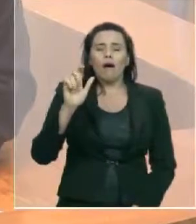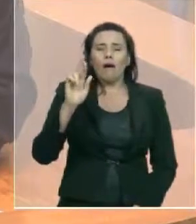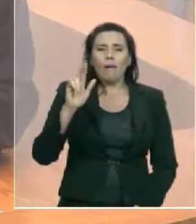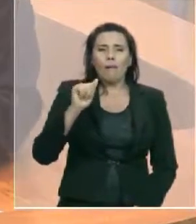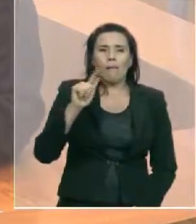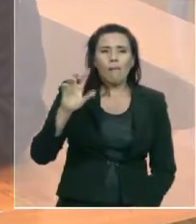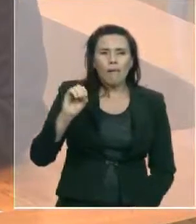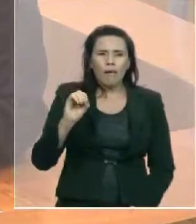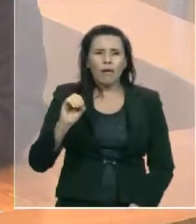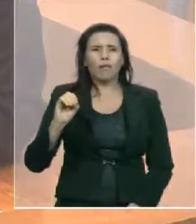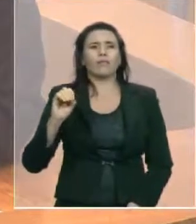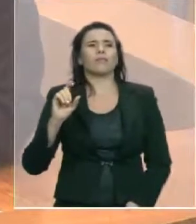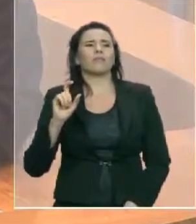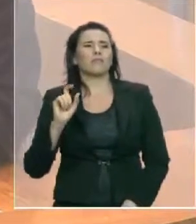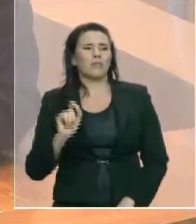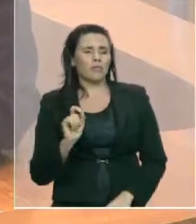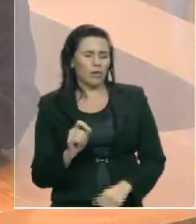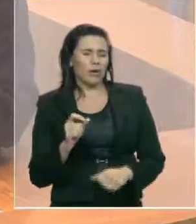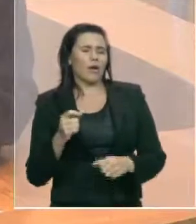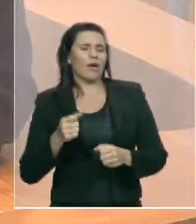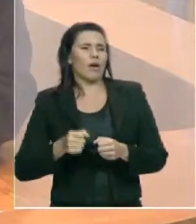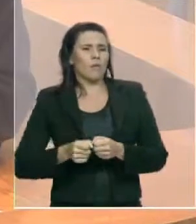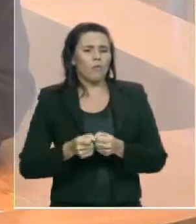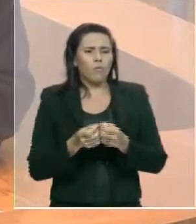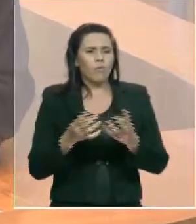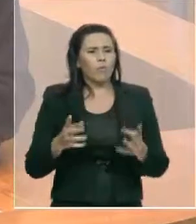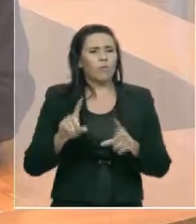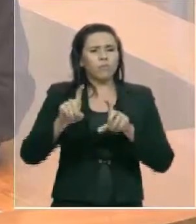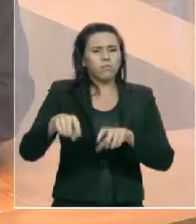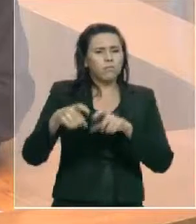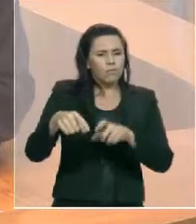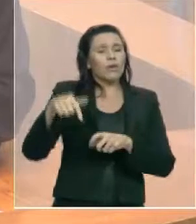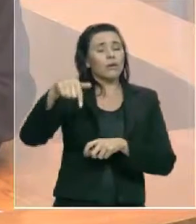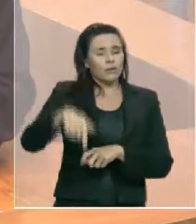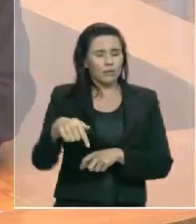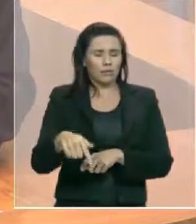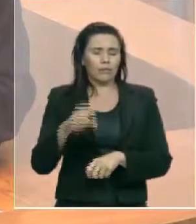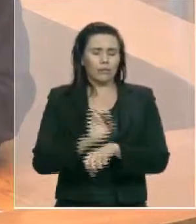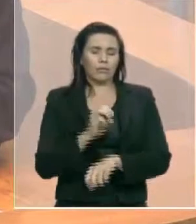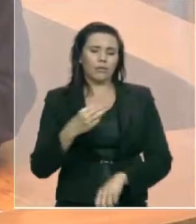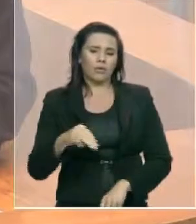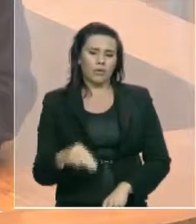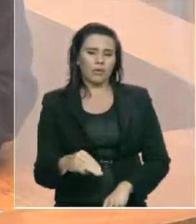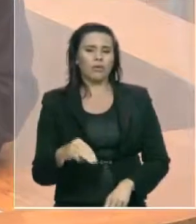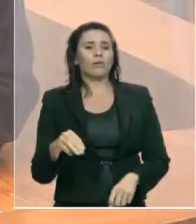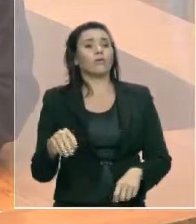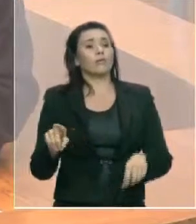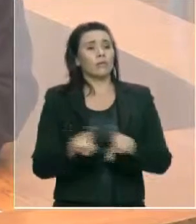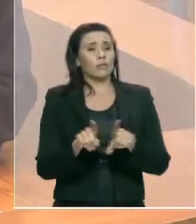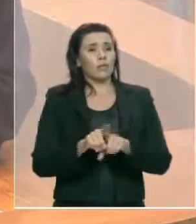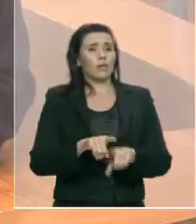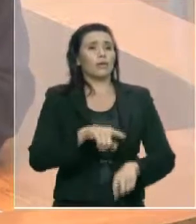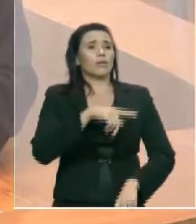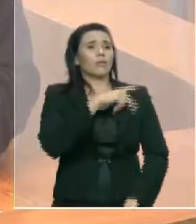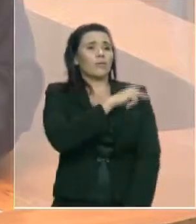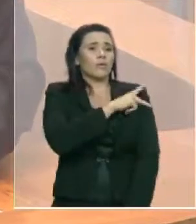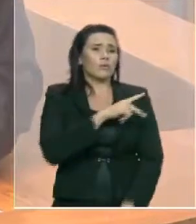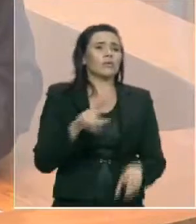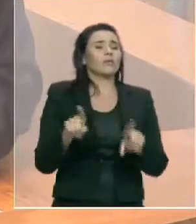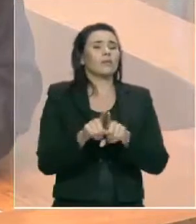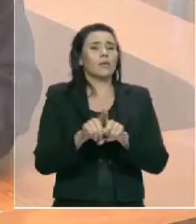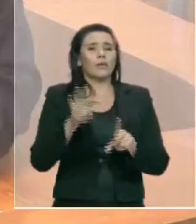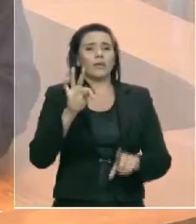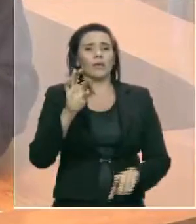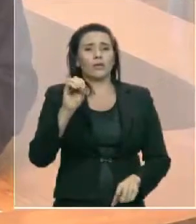região, com essa seleção desses municípios, tanto no estado do Maranhão, Piauí, da Bahia e do Tocantins,